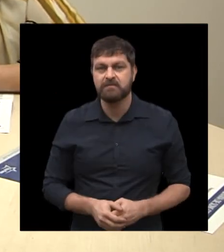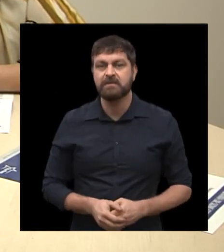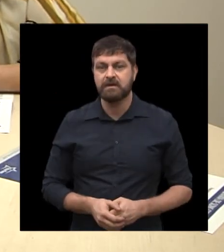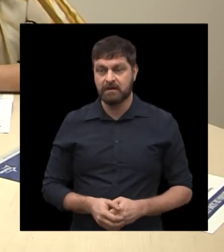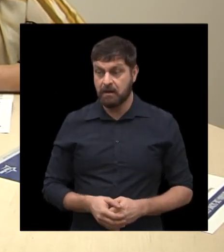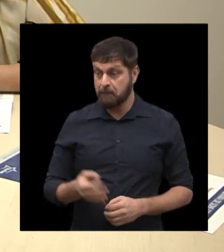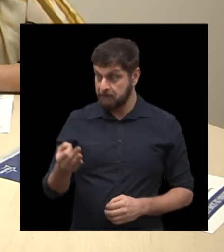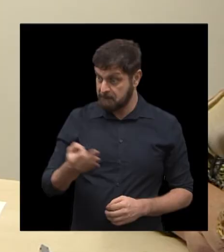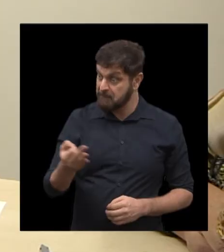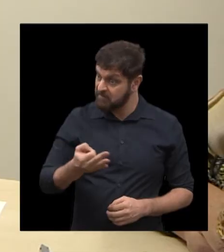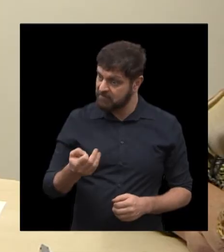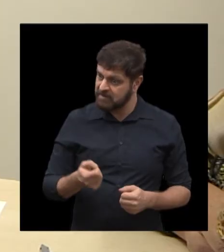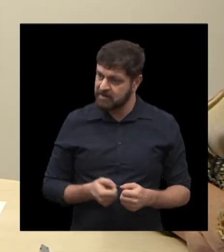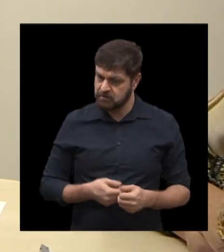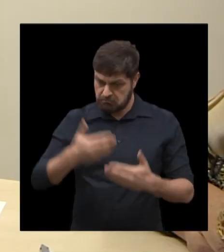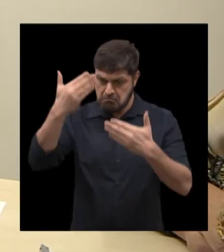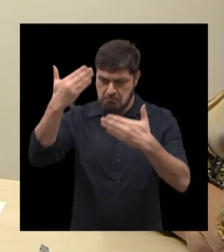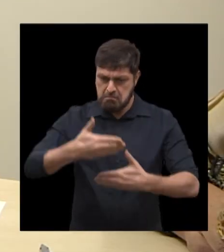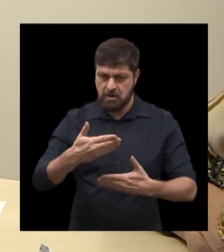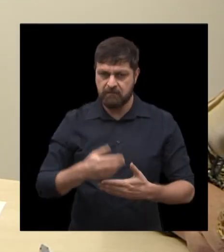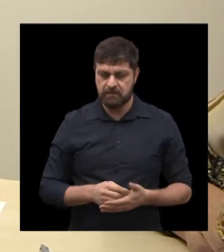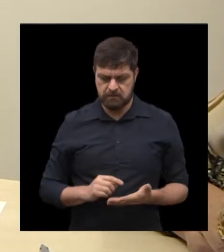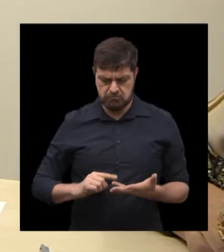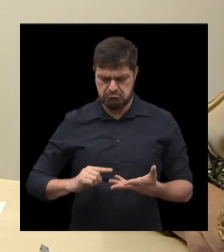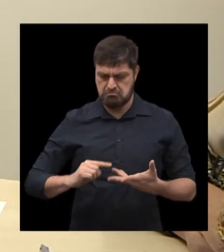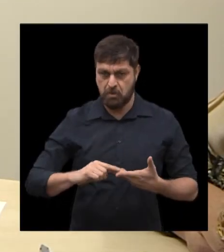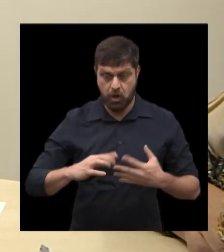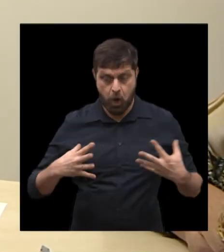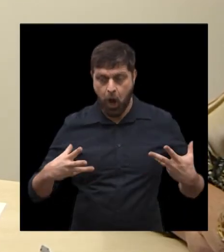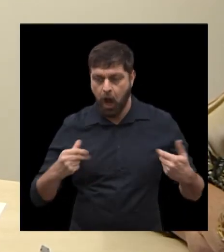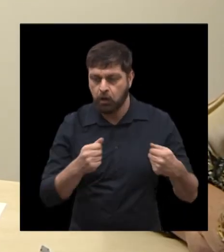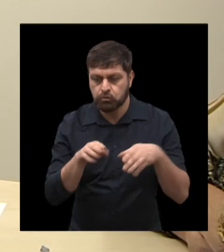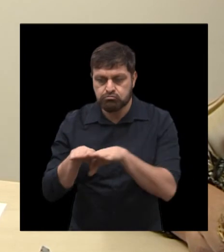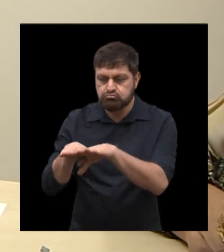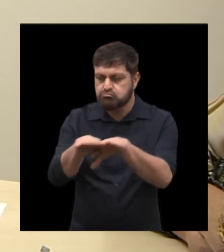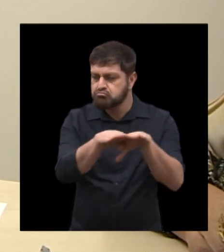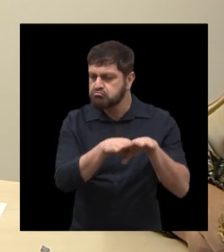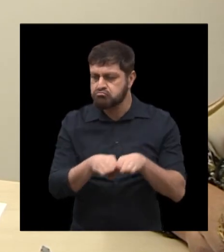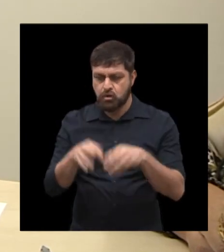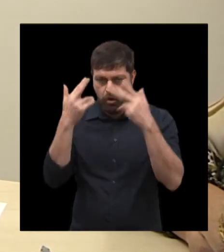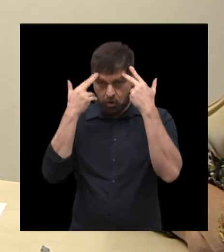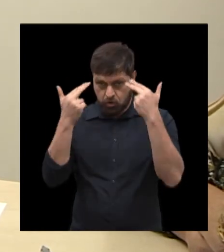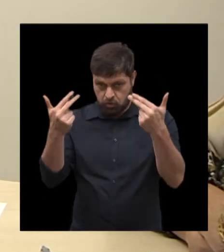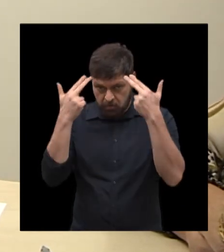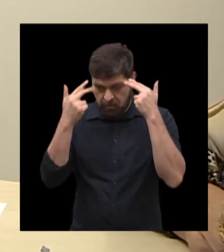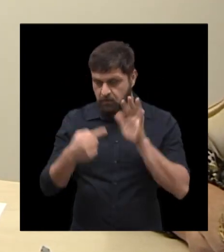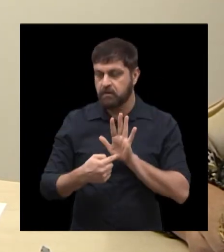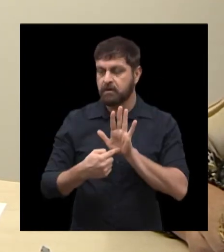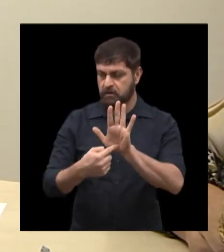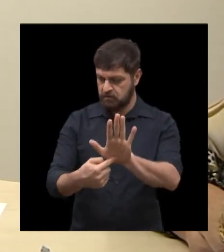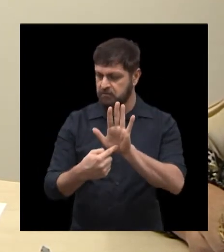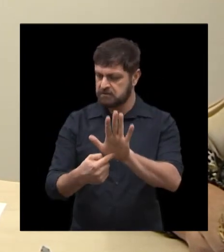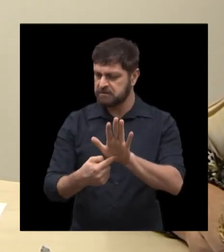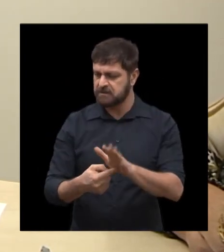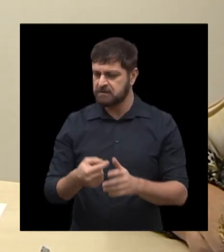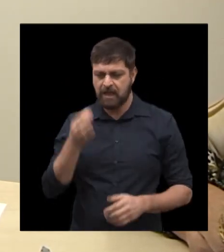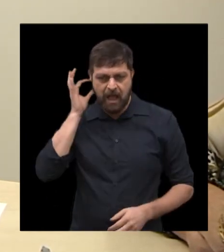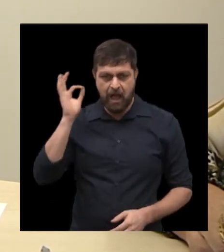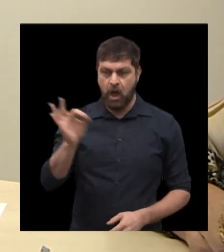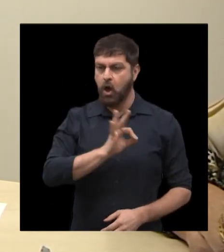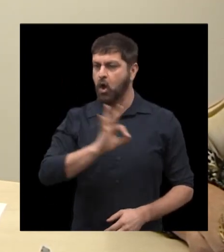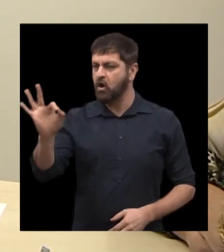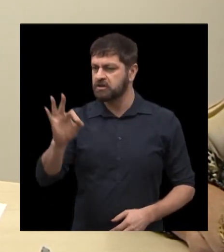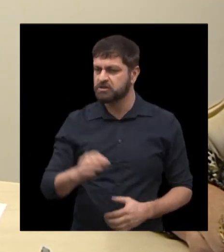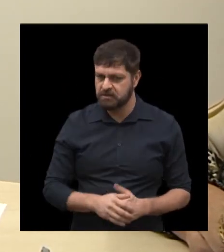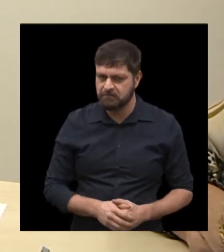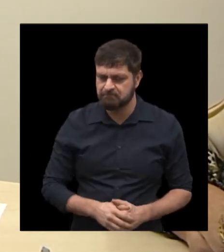Ouviu todos eles. Todos eles estão dentro da normalidade, que é essa faixa que eu destaquei aqui em cinza. Então, sua